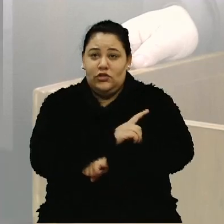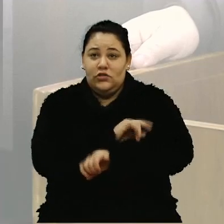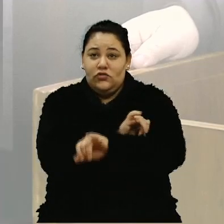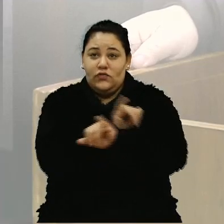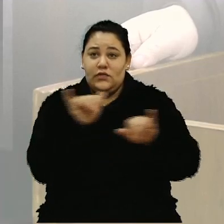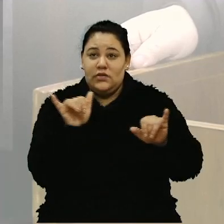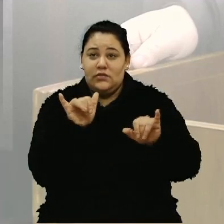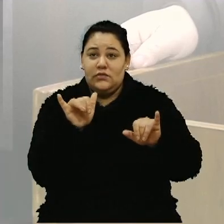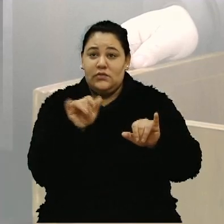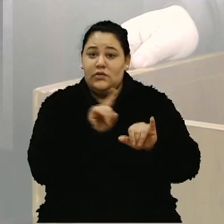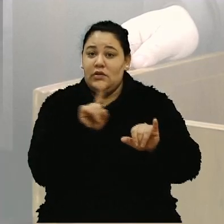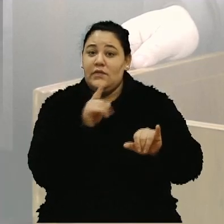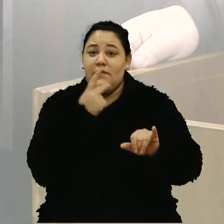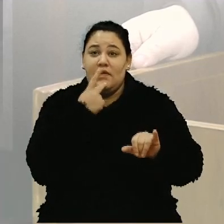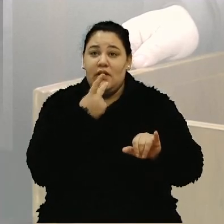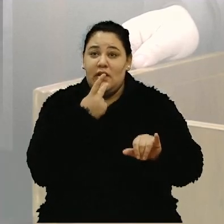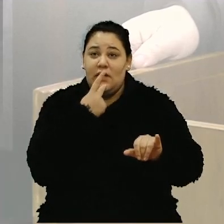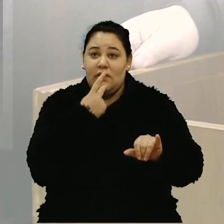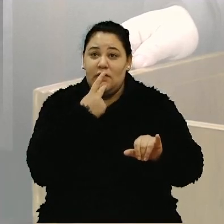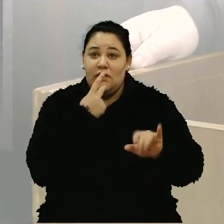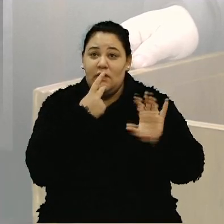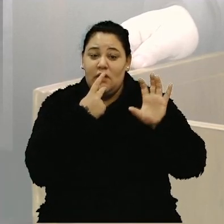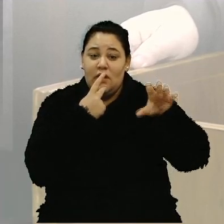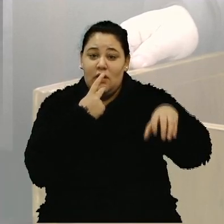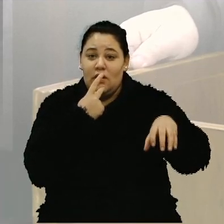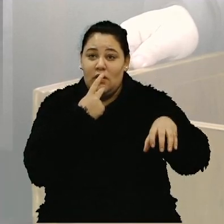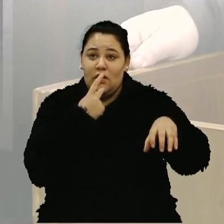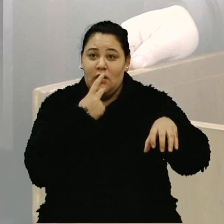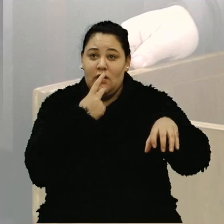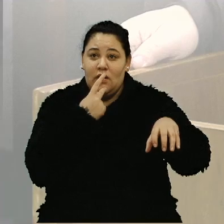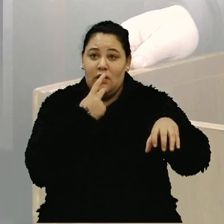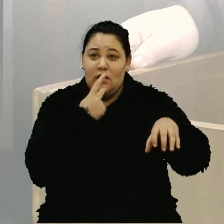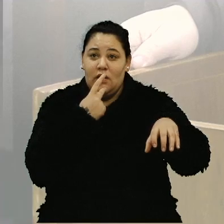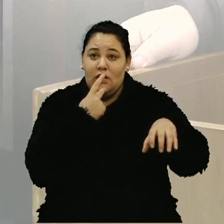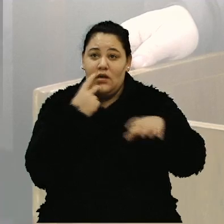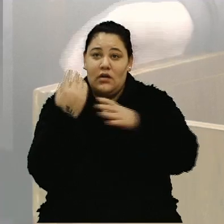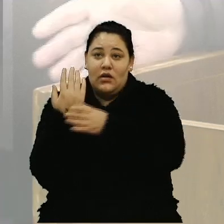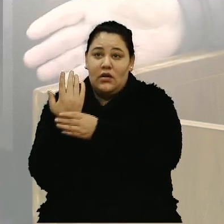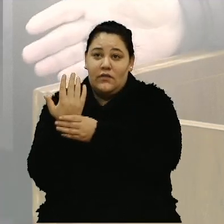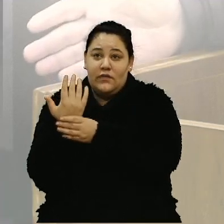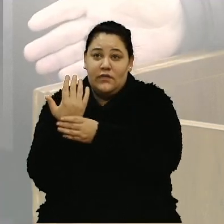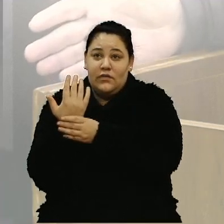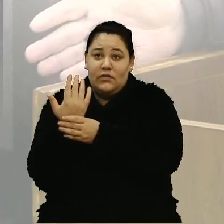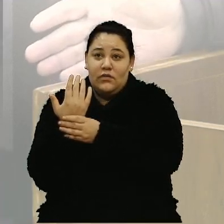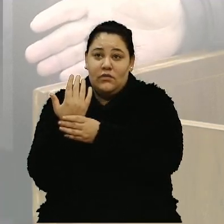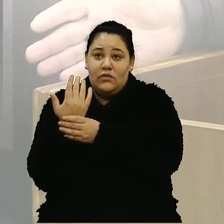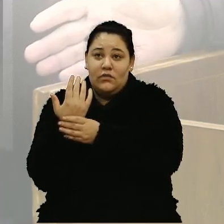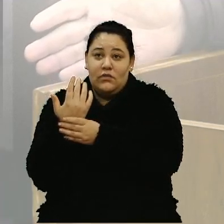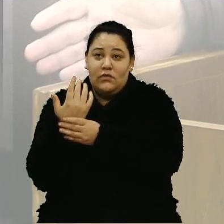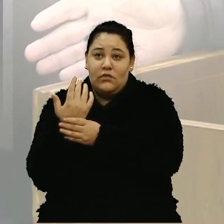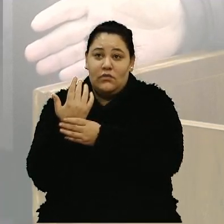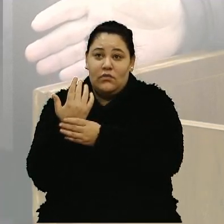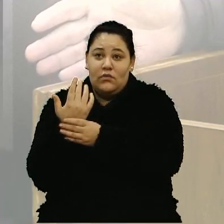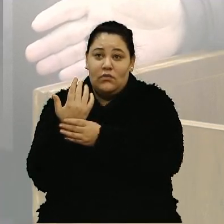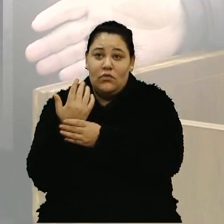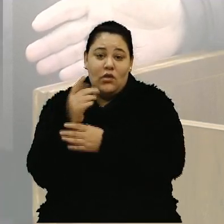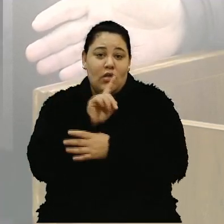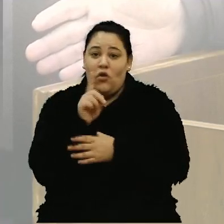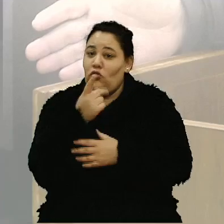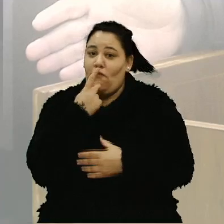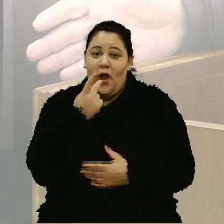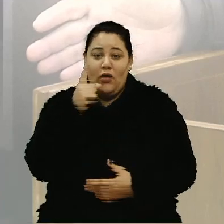foi dito que o campus de Caxias seria da Universidade Federal. Tá aqui? Não sou eu que